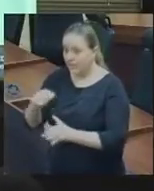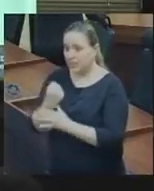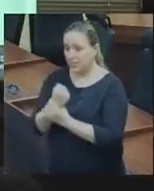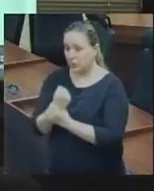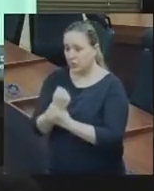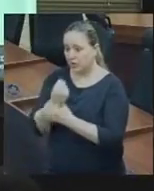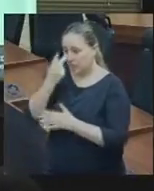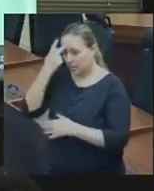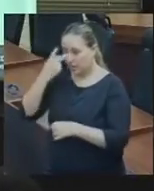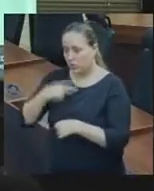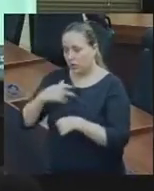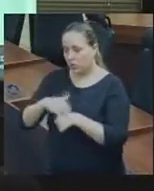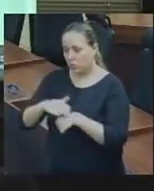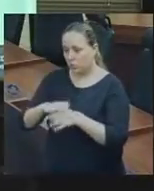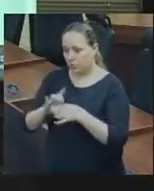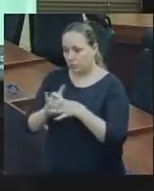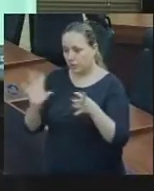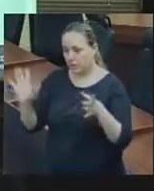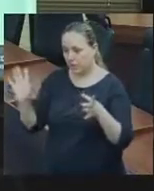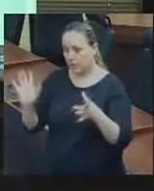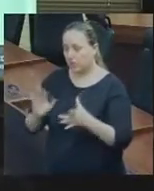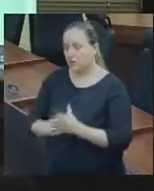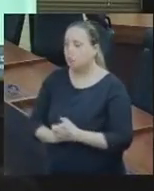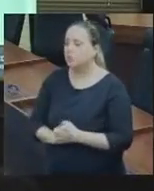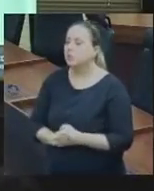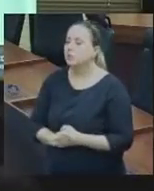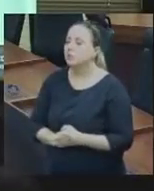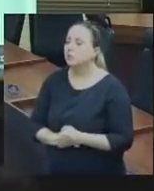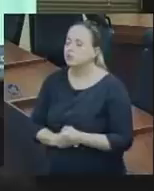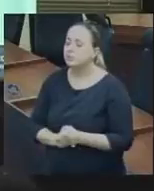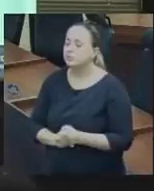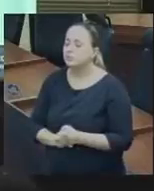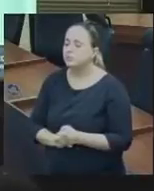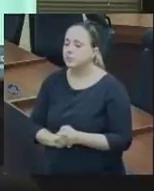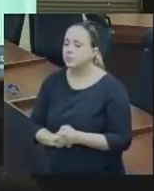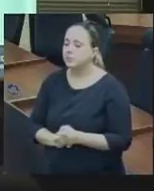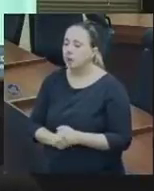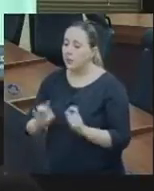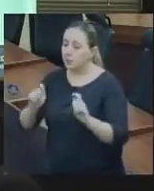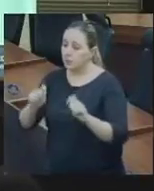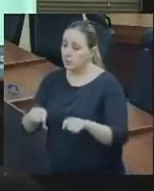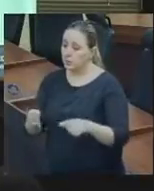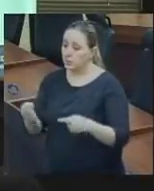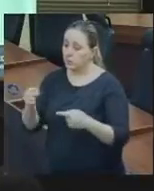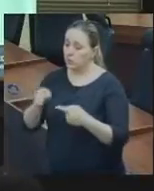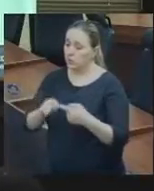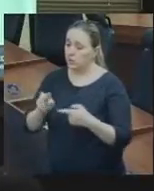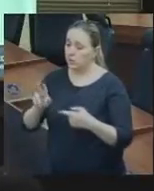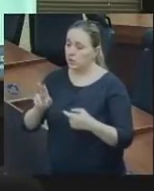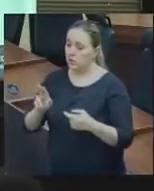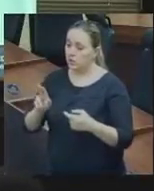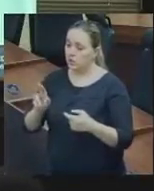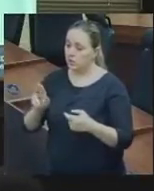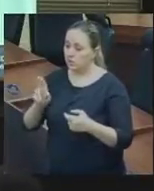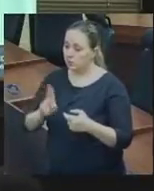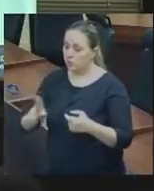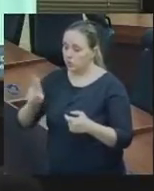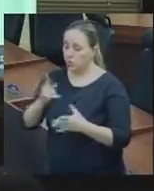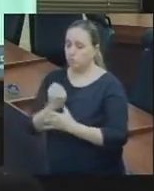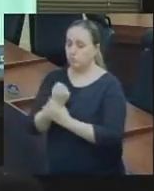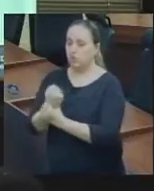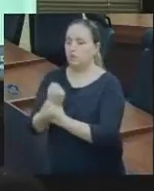autonomia retomada possibilidade e condição de alcance para utilização com segurança e autonomia de